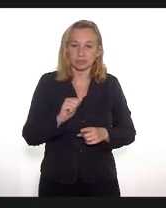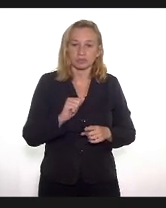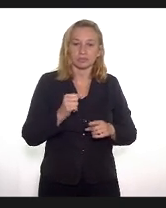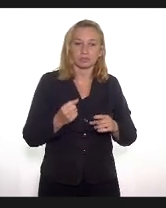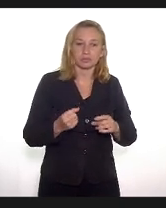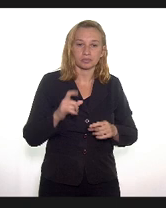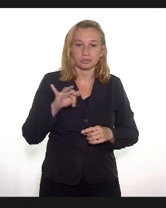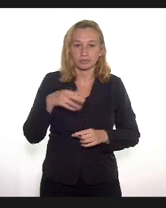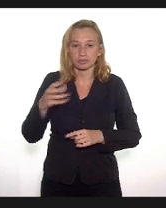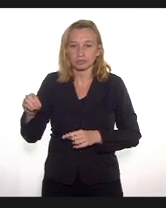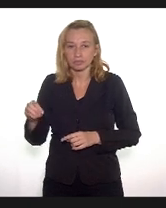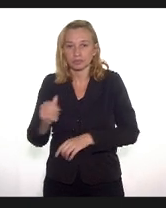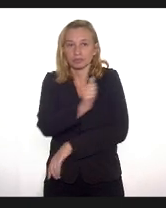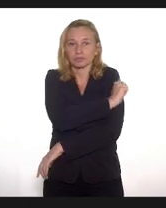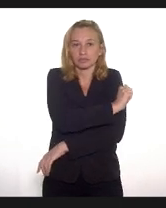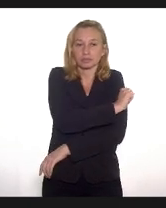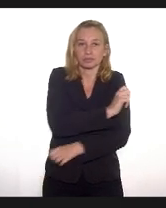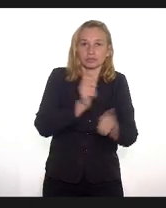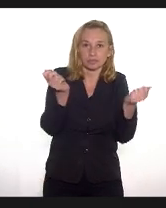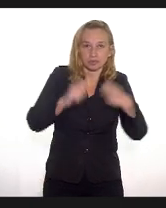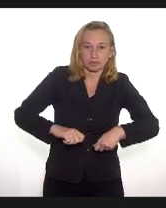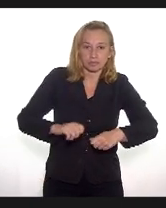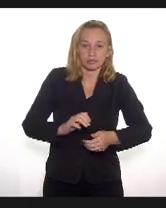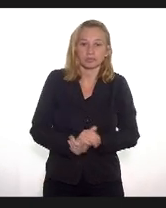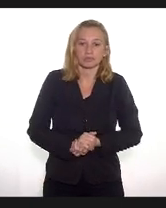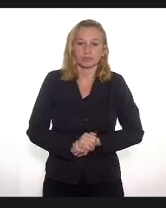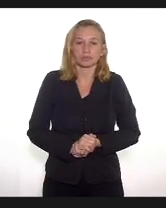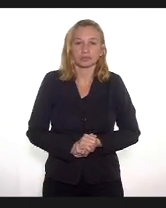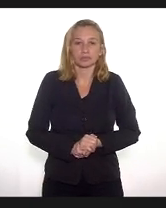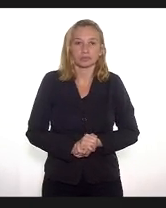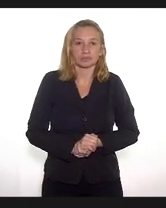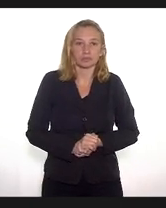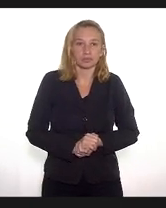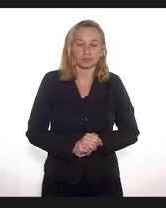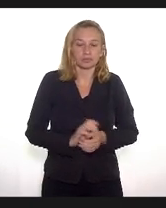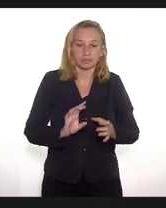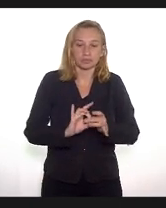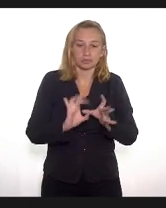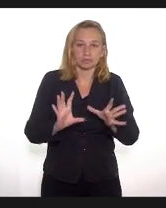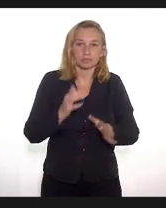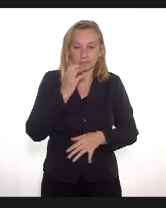né? A possibilidade de disponibilizar